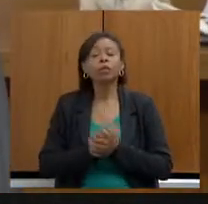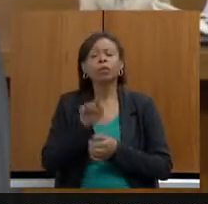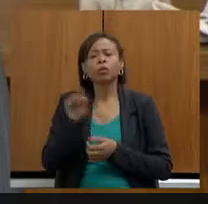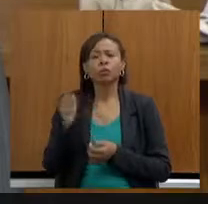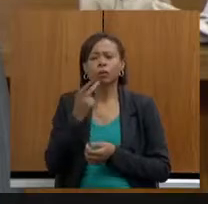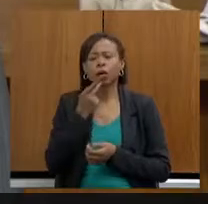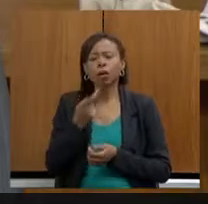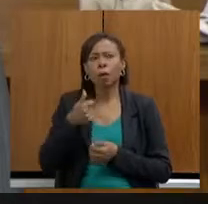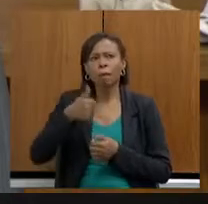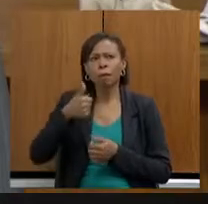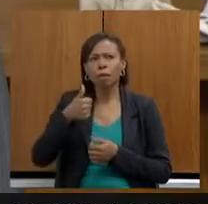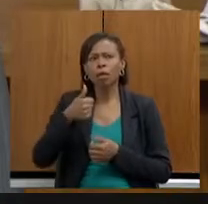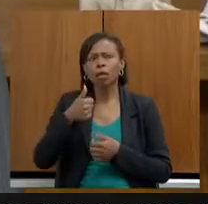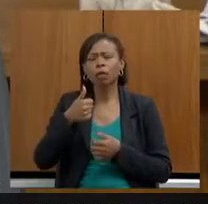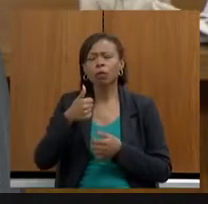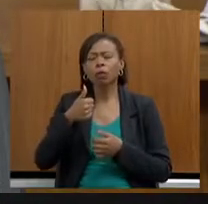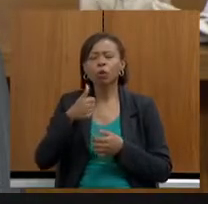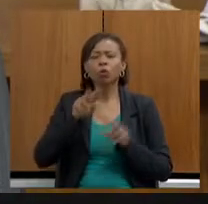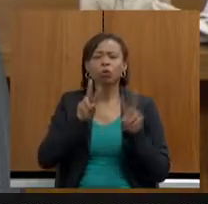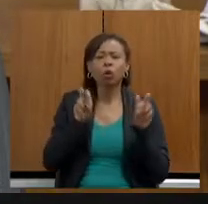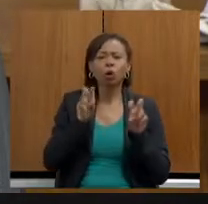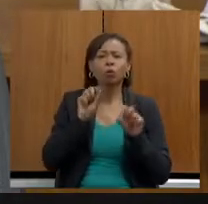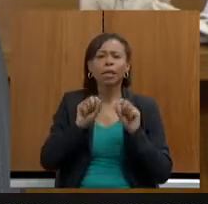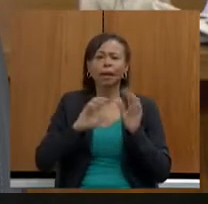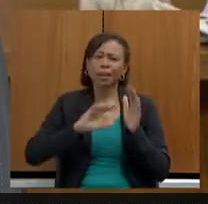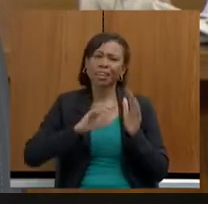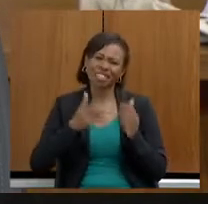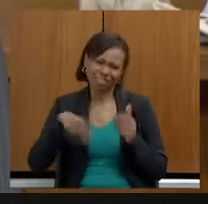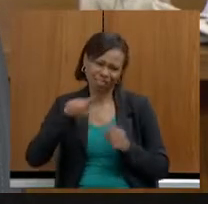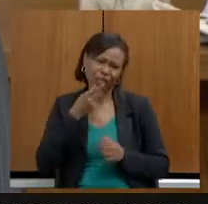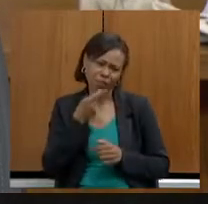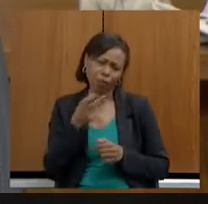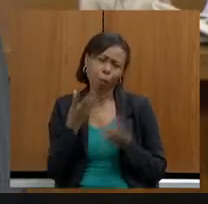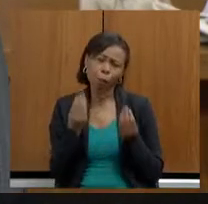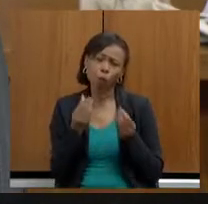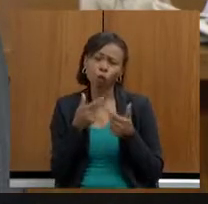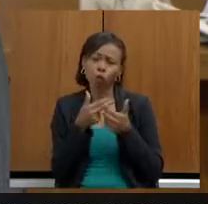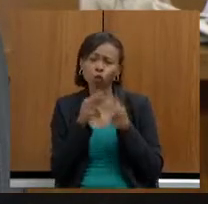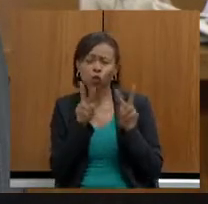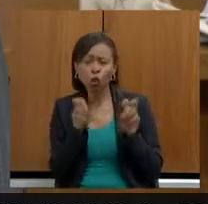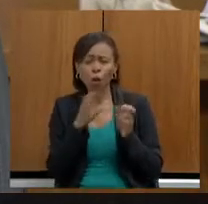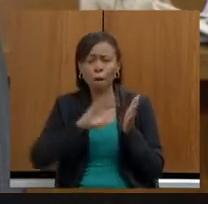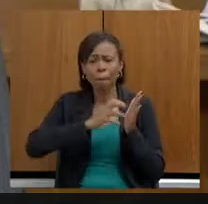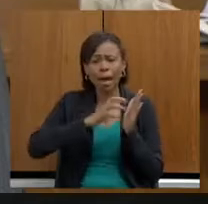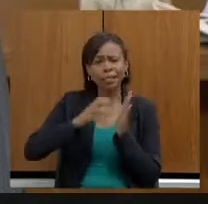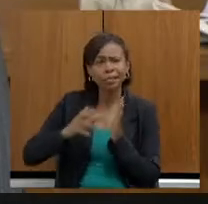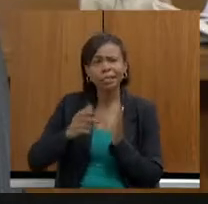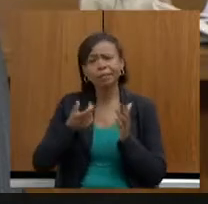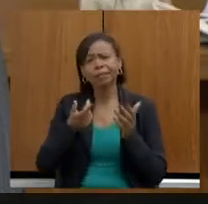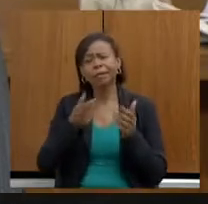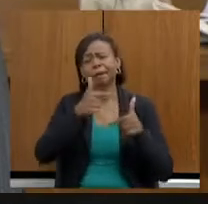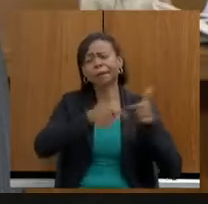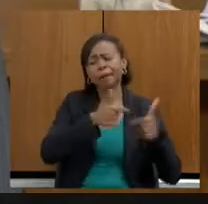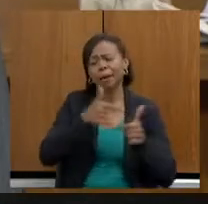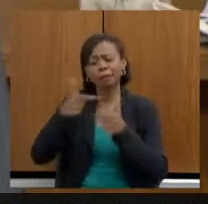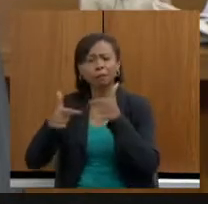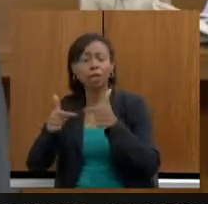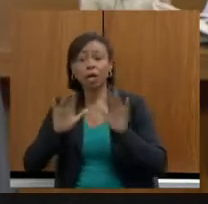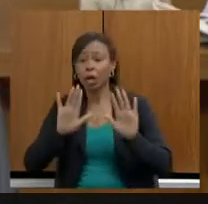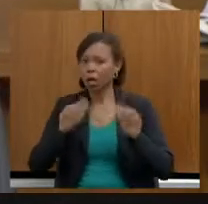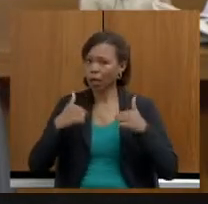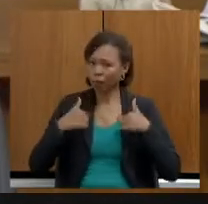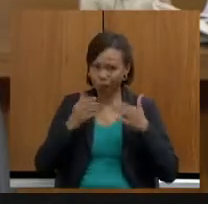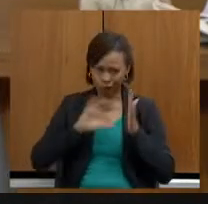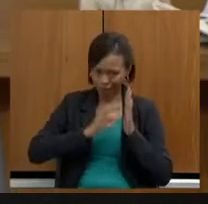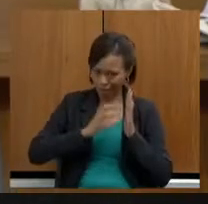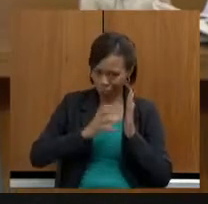seu começou falando é que a tia aqui a gente tá falando muito de partido político é que fez isso ou aquilo eu não tô falando de